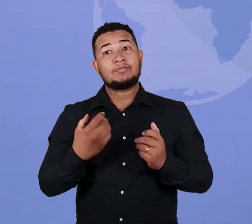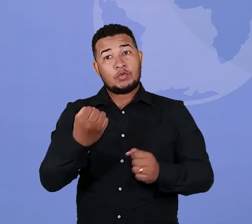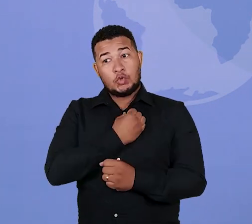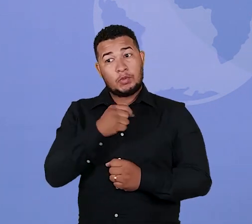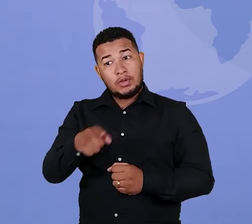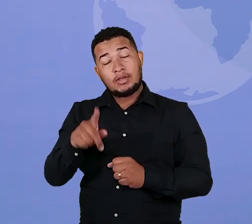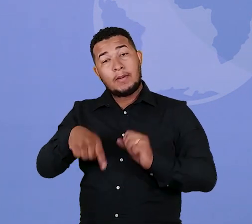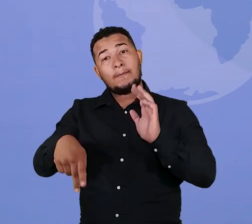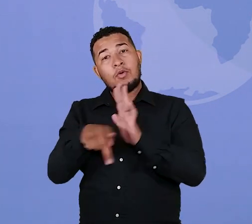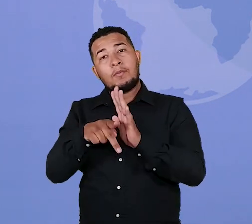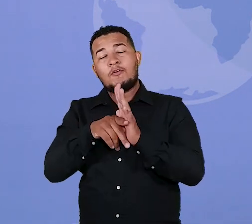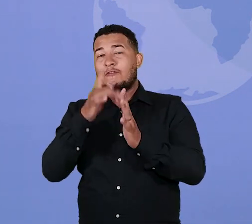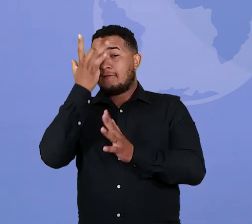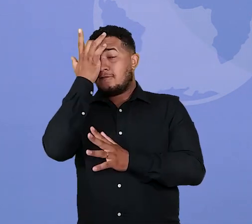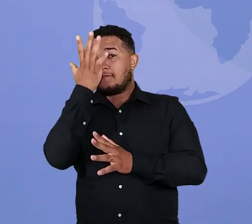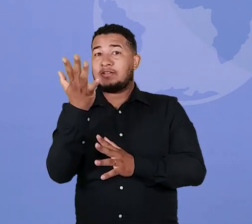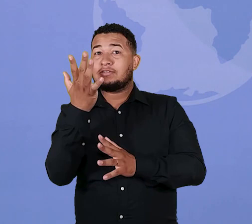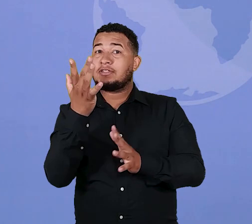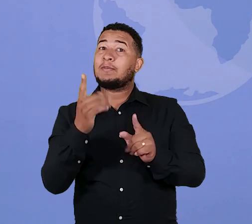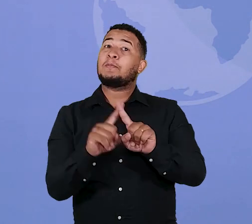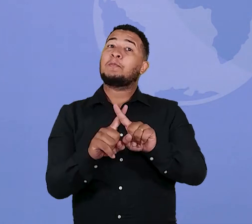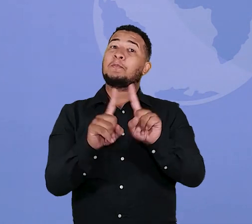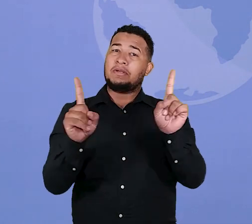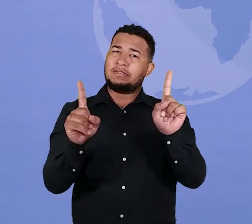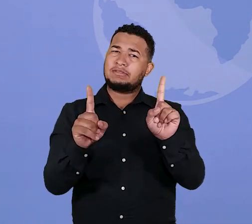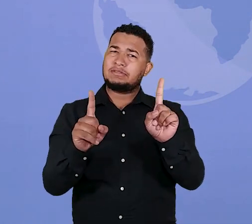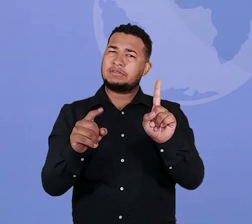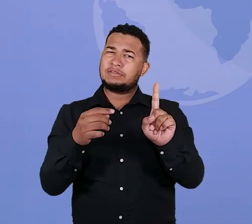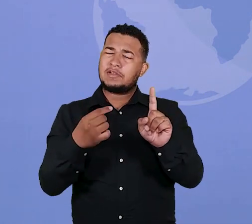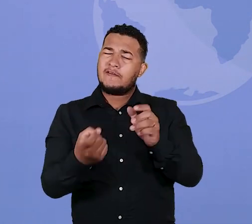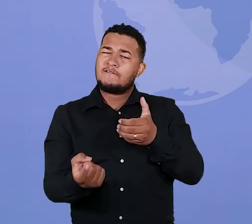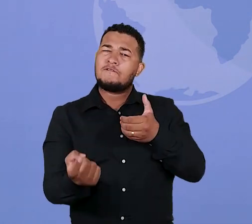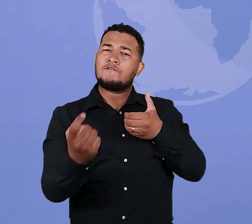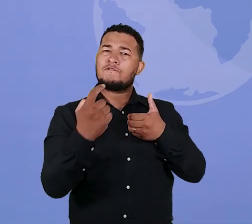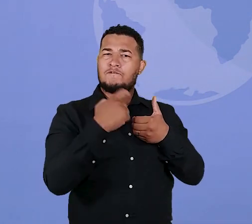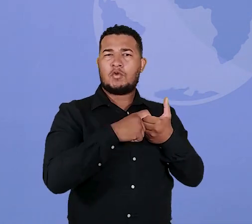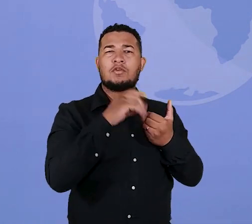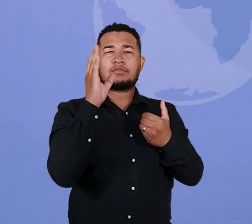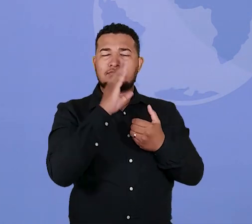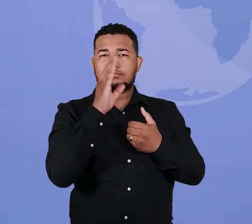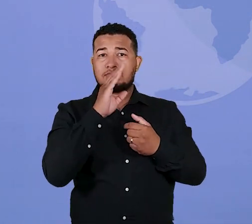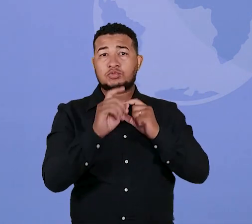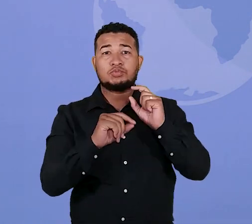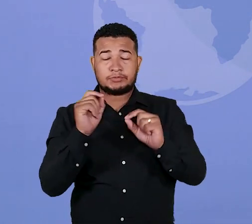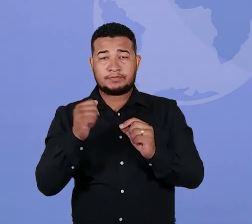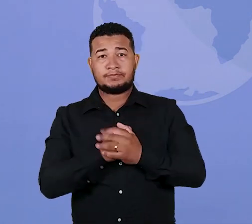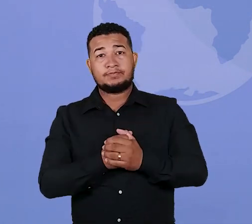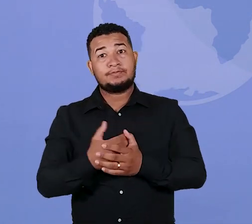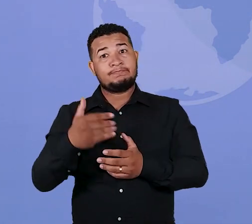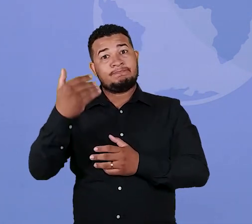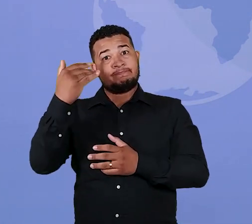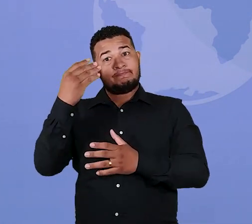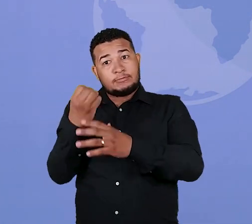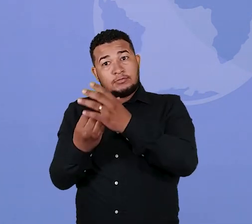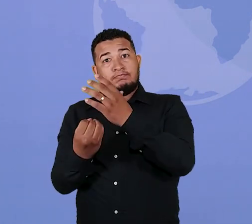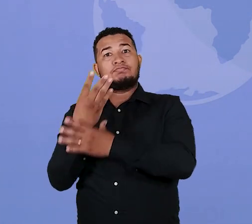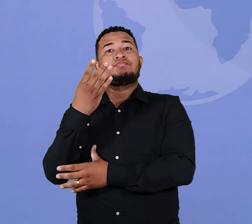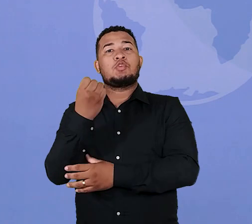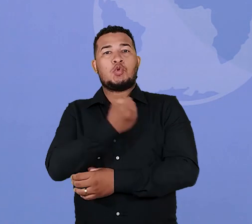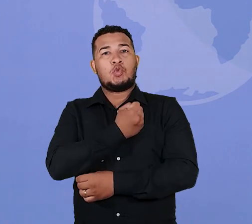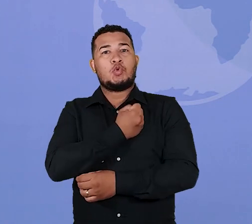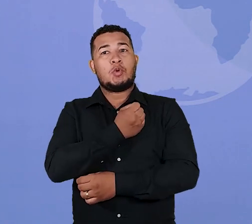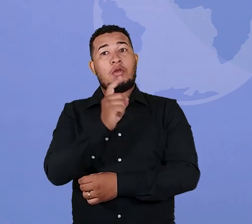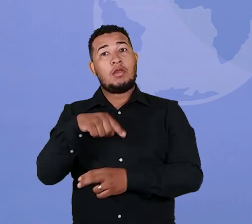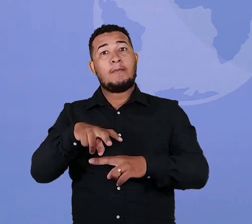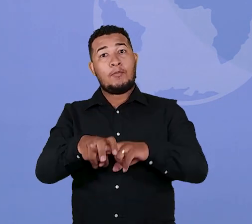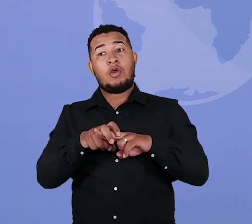para facilitar. Mas, voltando um pouco ainda, quando criaram os números,